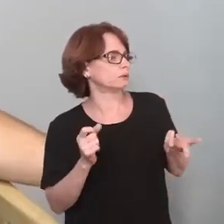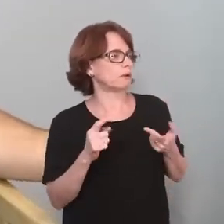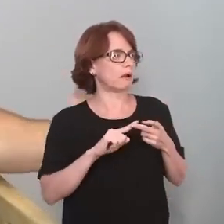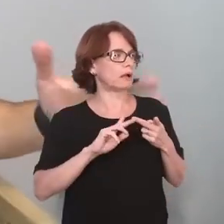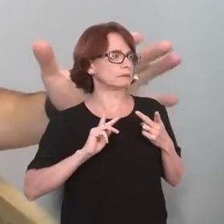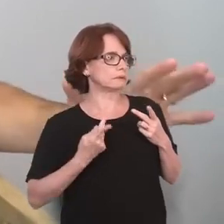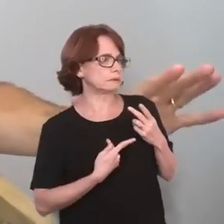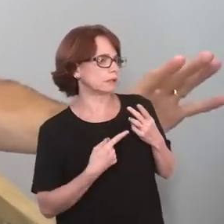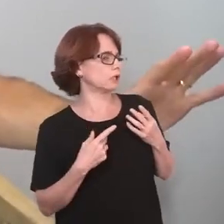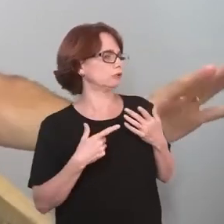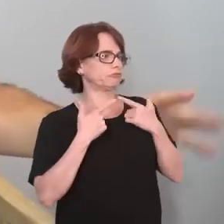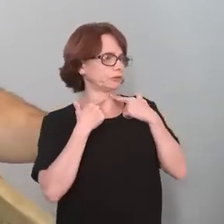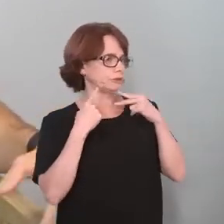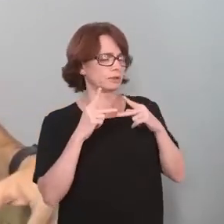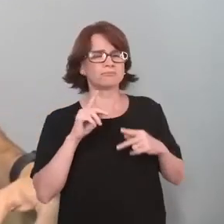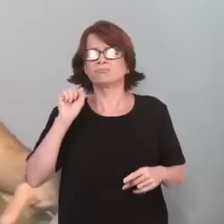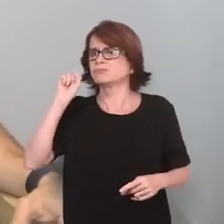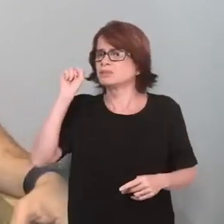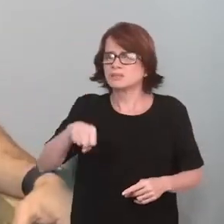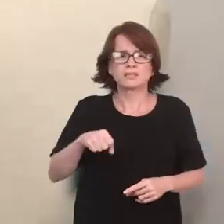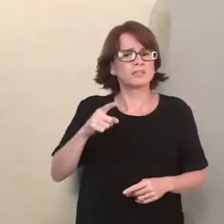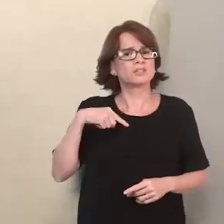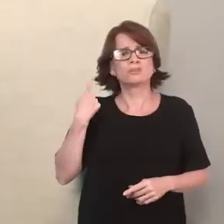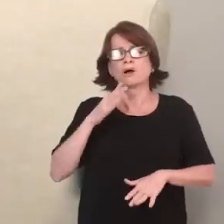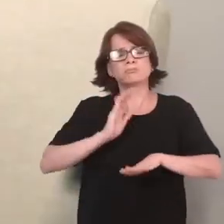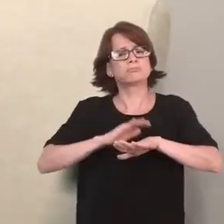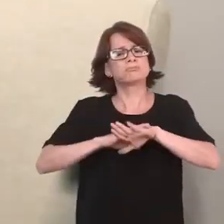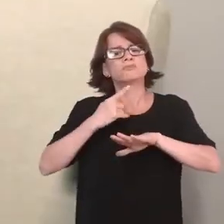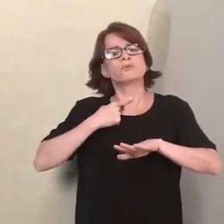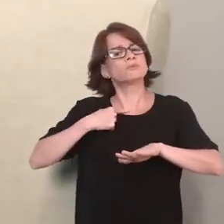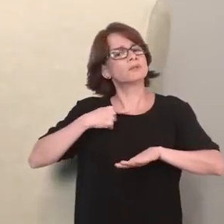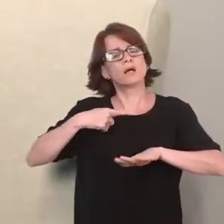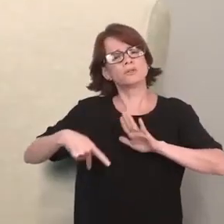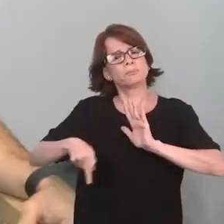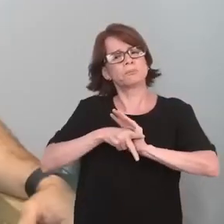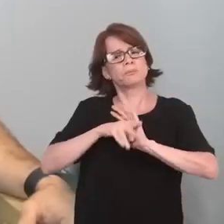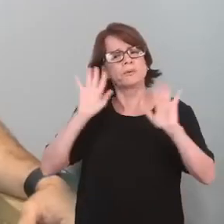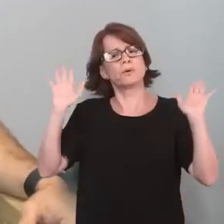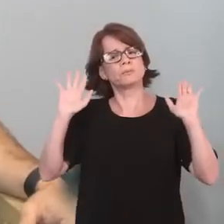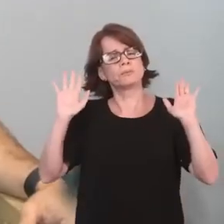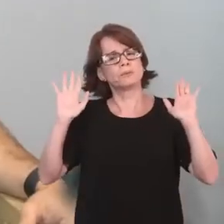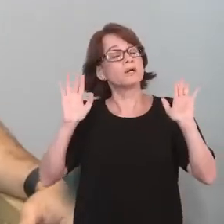quiser. Ela é livre para escolher o que ela quer fazer da vida dela. Não temos o livre-arbítrio, gente. Só não